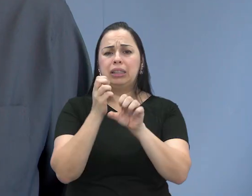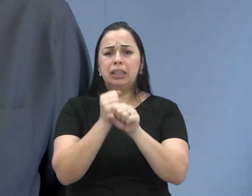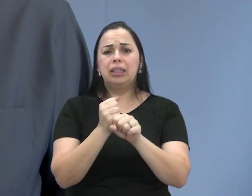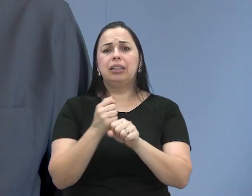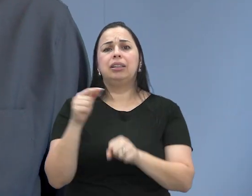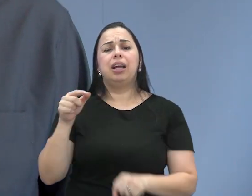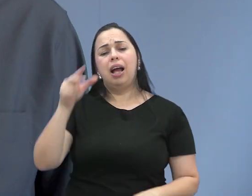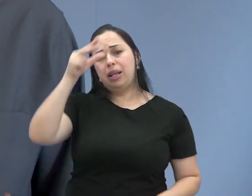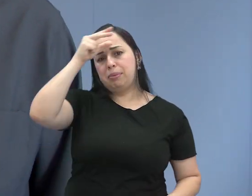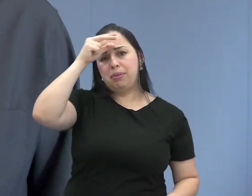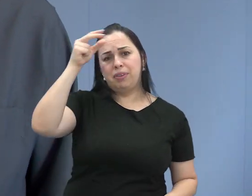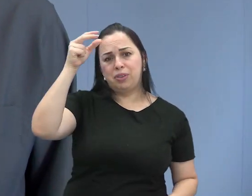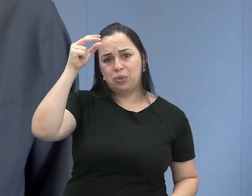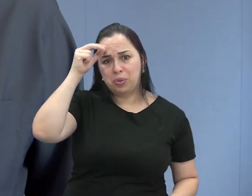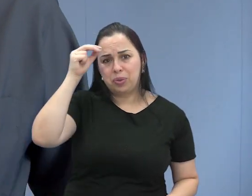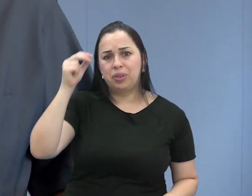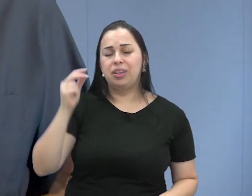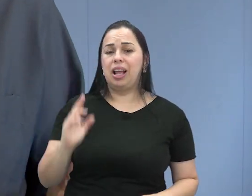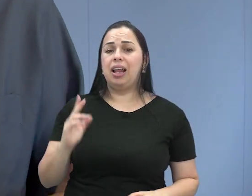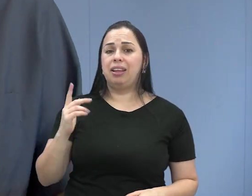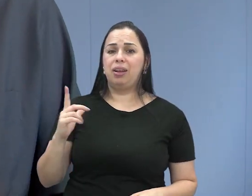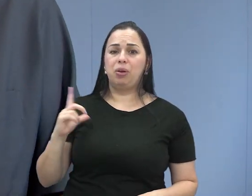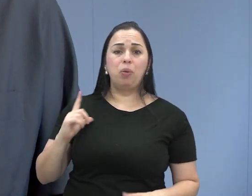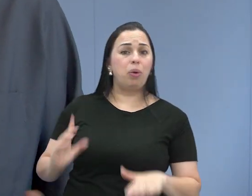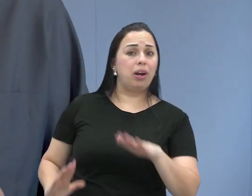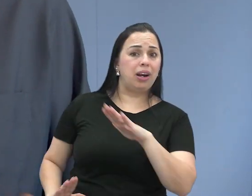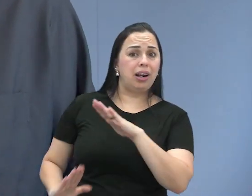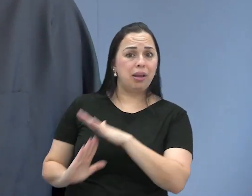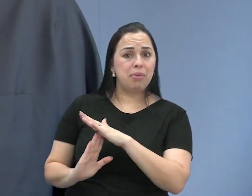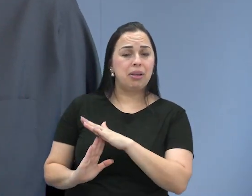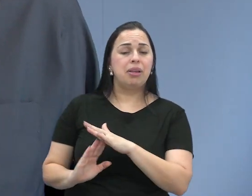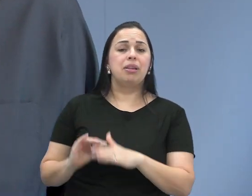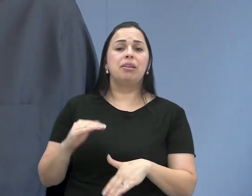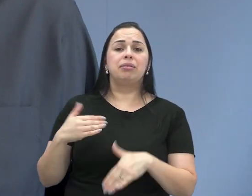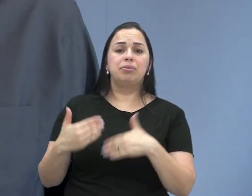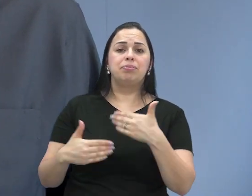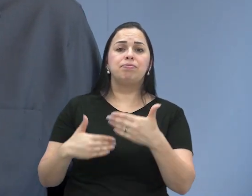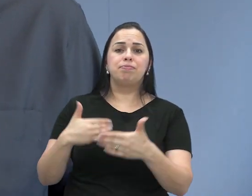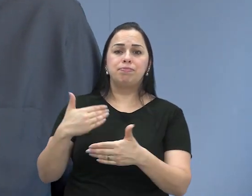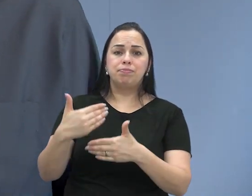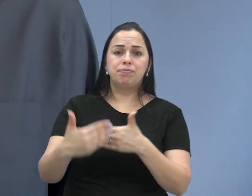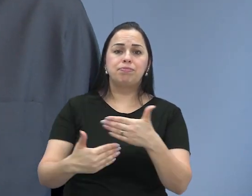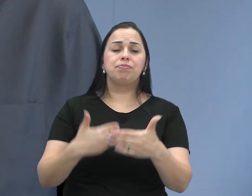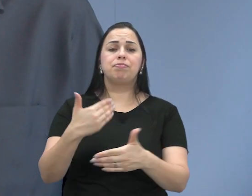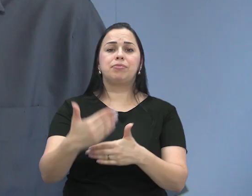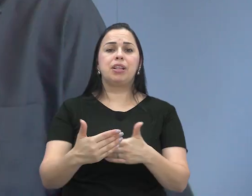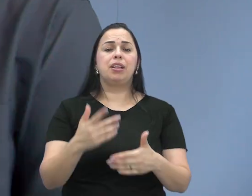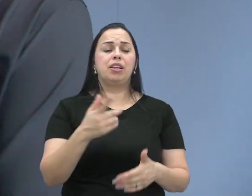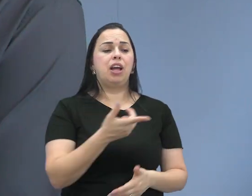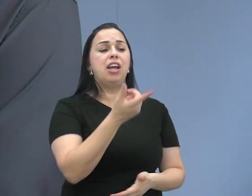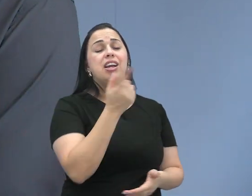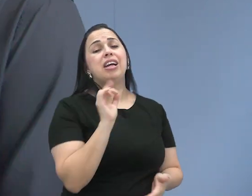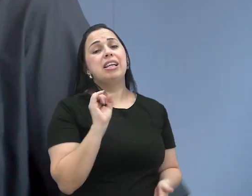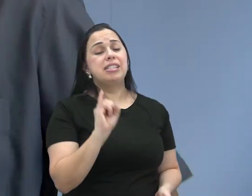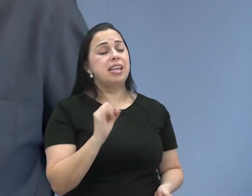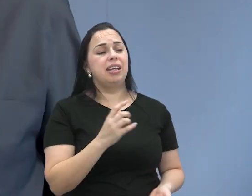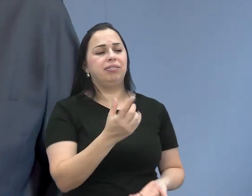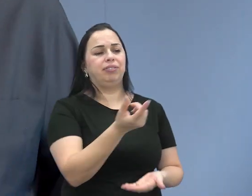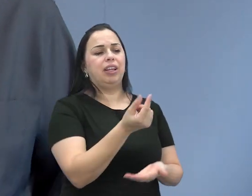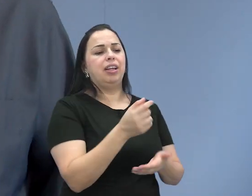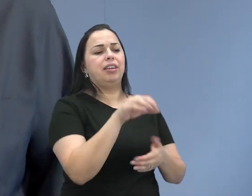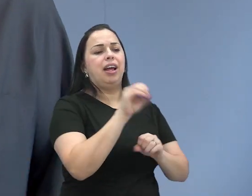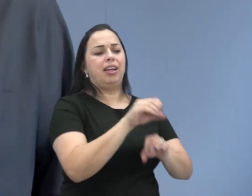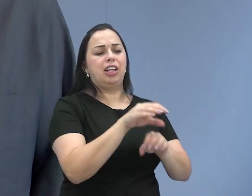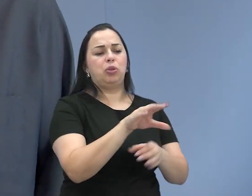da prefeitura dentro do transporte, ela tem um limite, senão daqui a pouco, cada dia mais, nós vamos estar tirando dinheiro da educação,